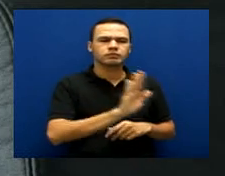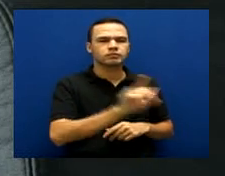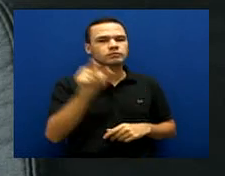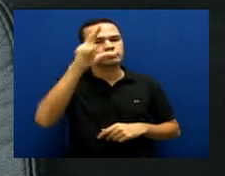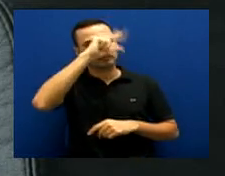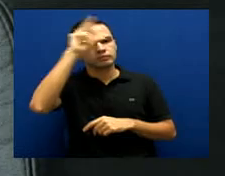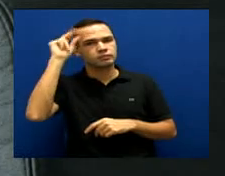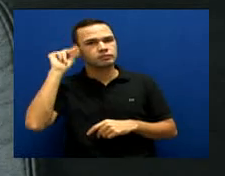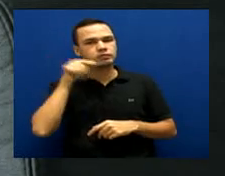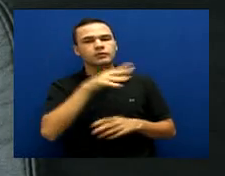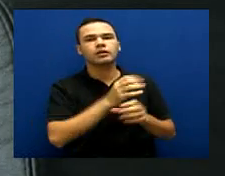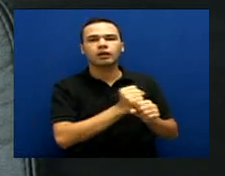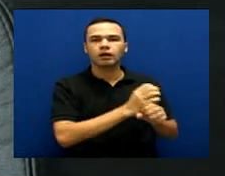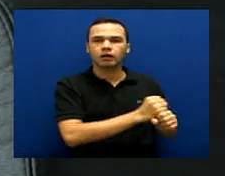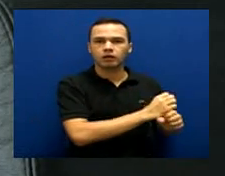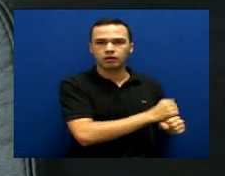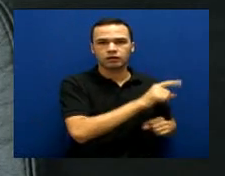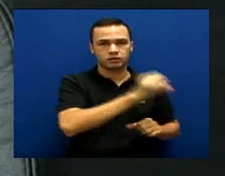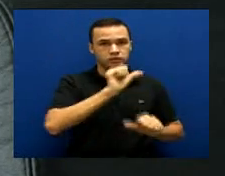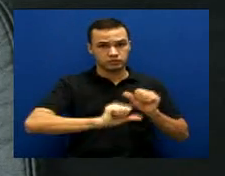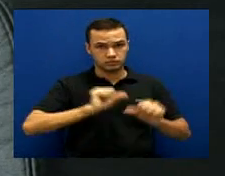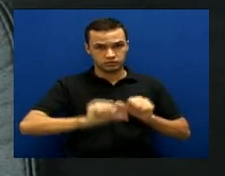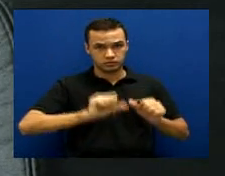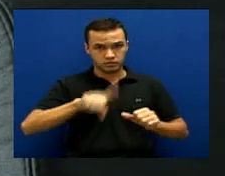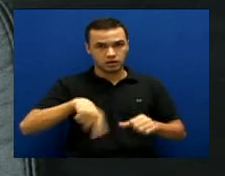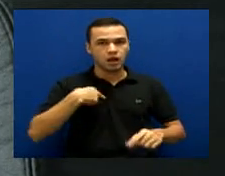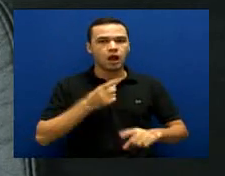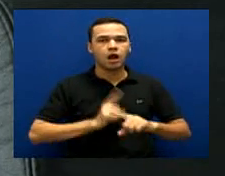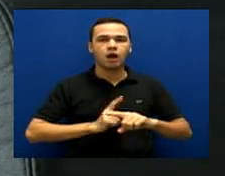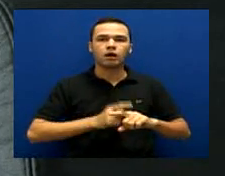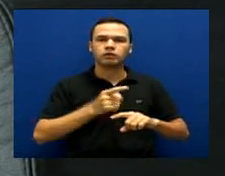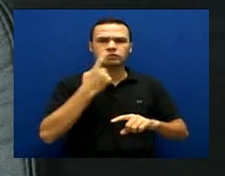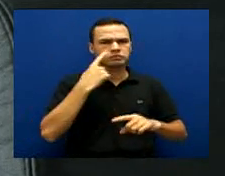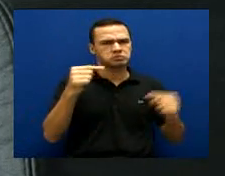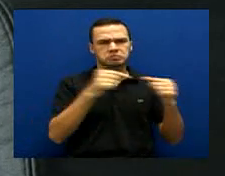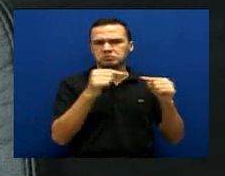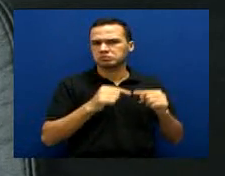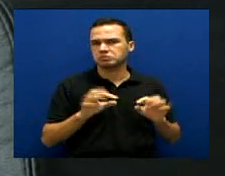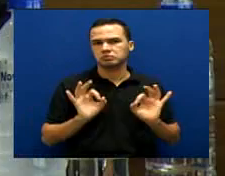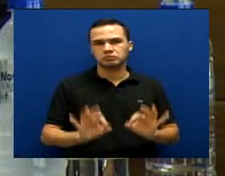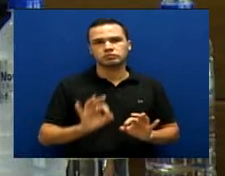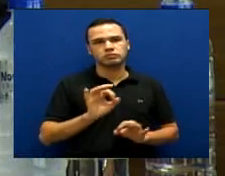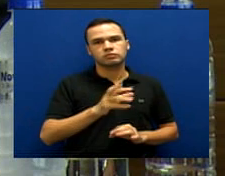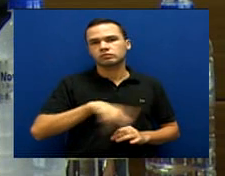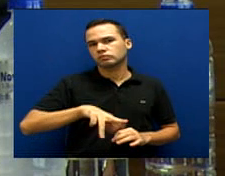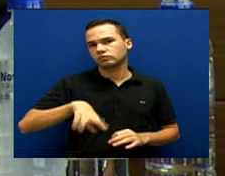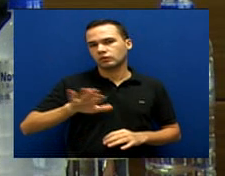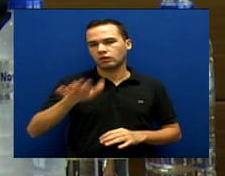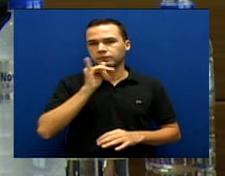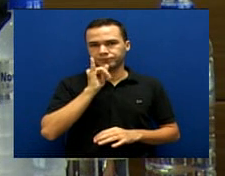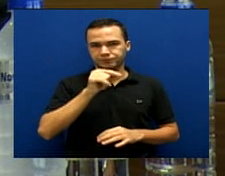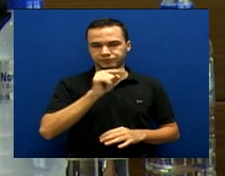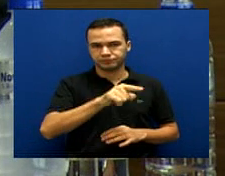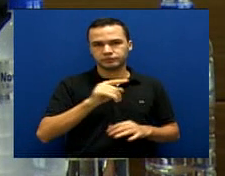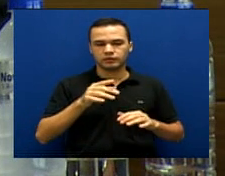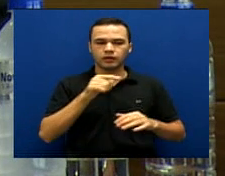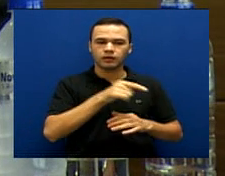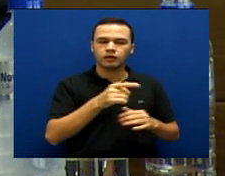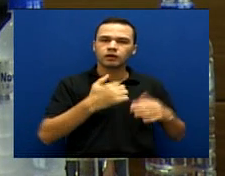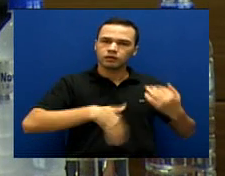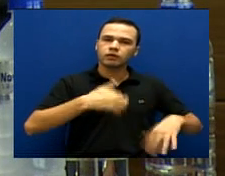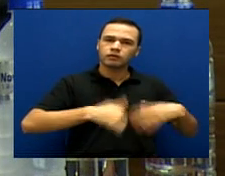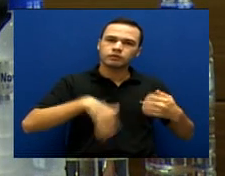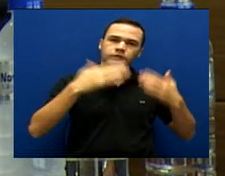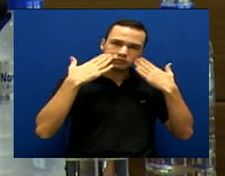prefeitura os números que eu falo então serão modificadas porque aqui os números batem logicamente que não no fechamento do balanço ea apresentação